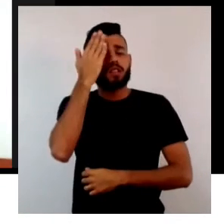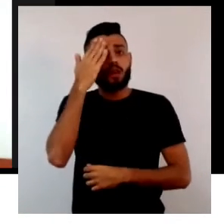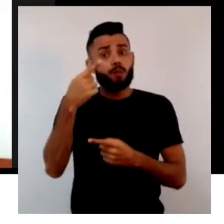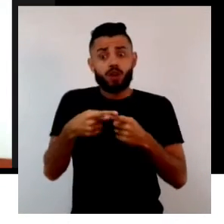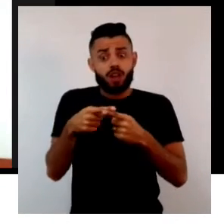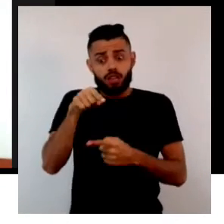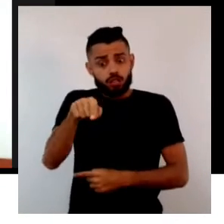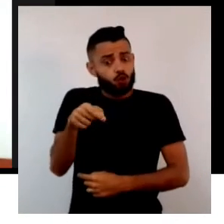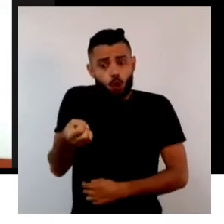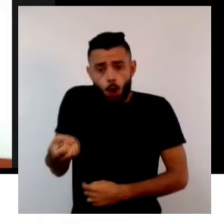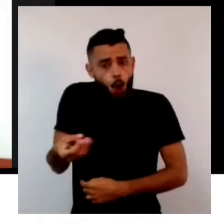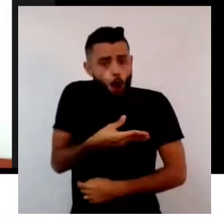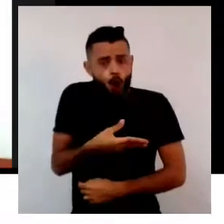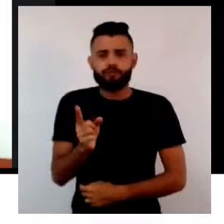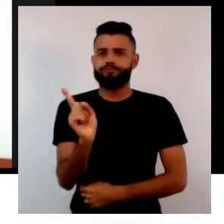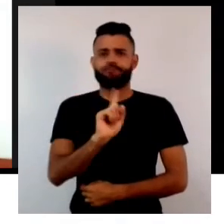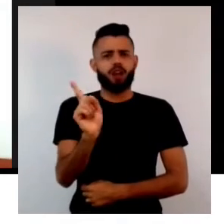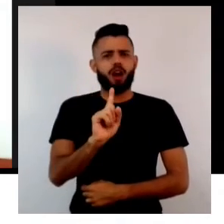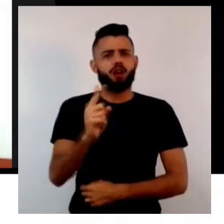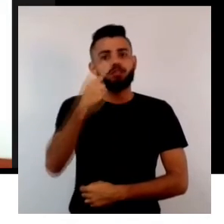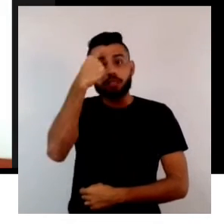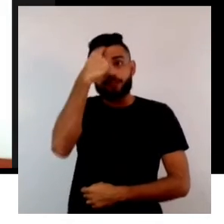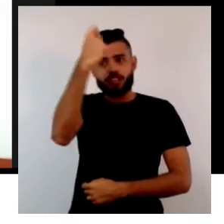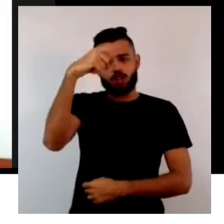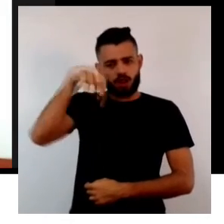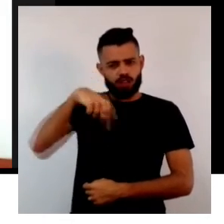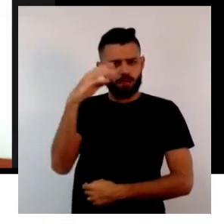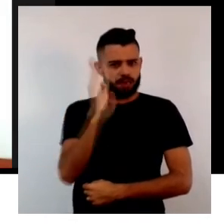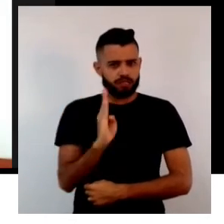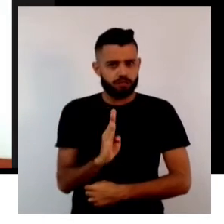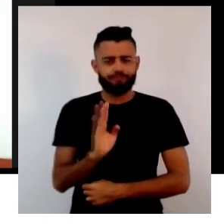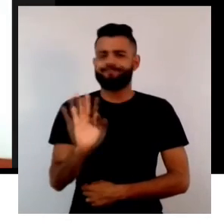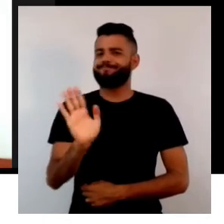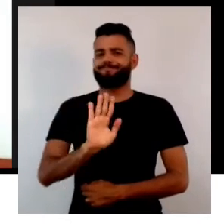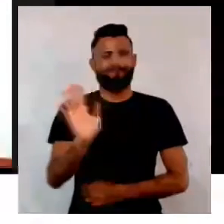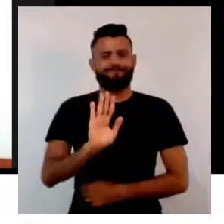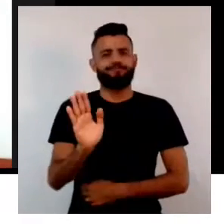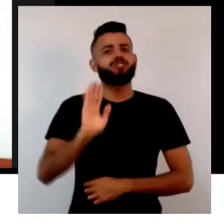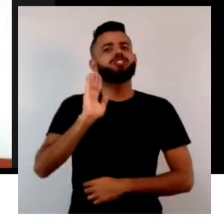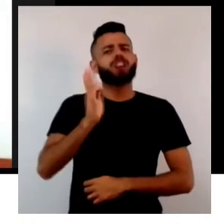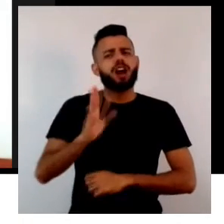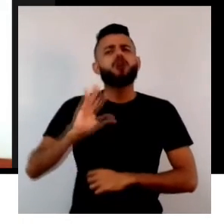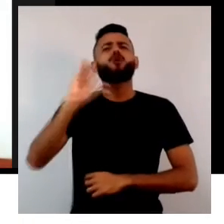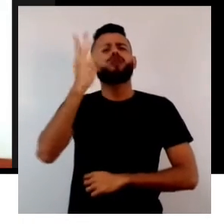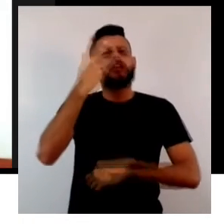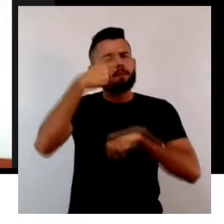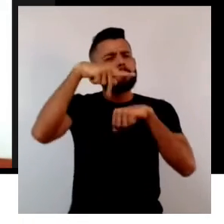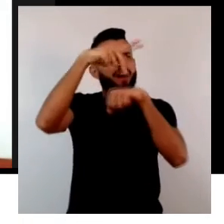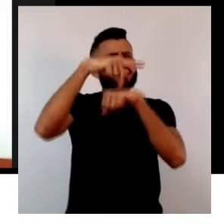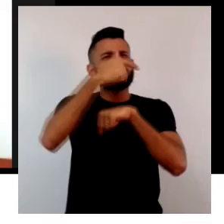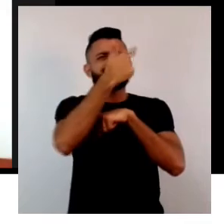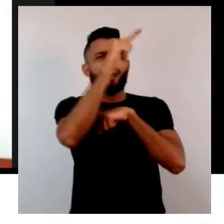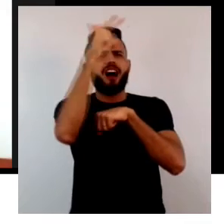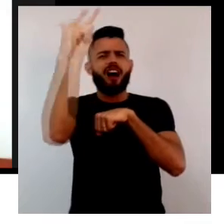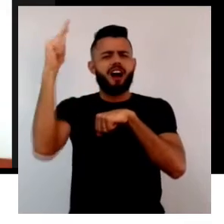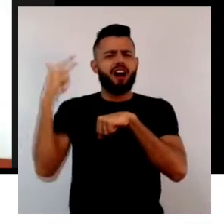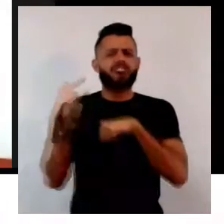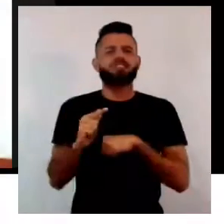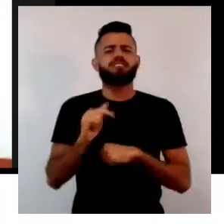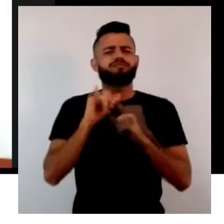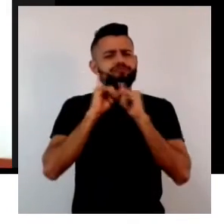invenção brasileira, isso é um movimento mundial, fake news, ataque